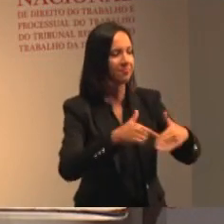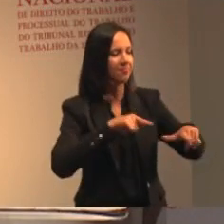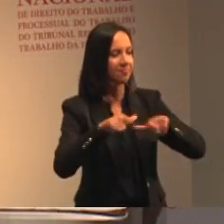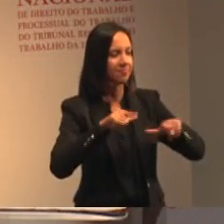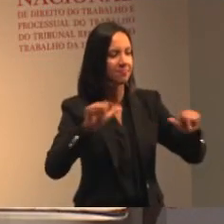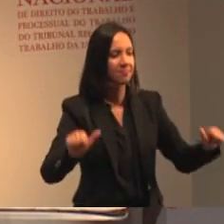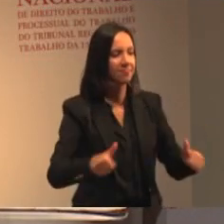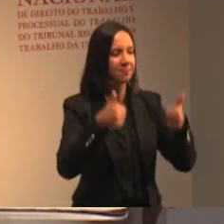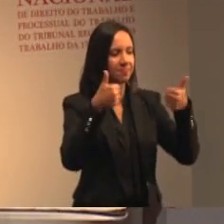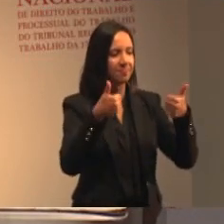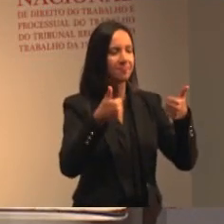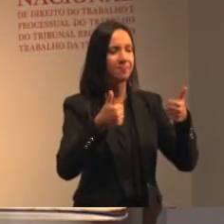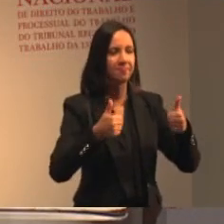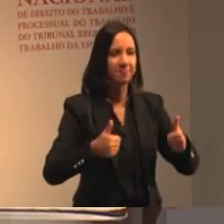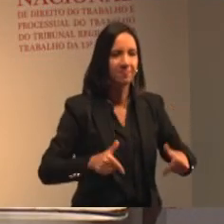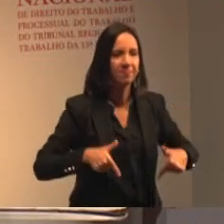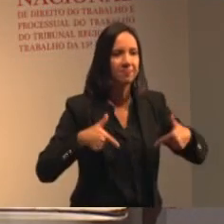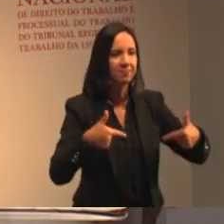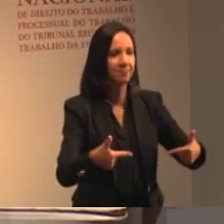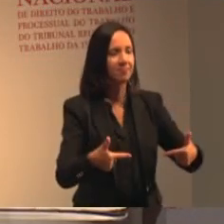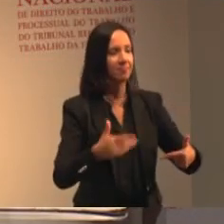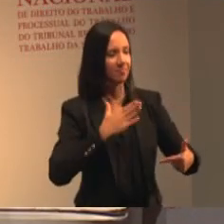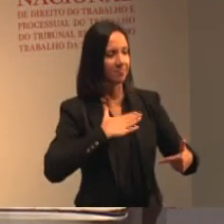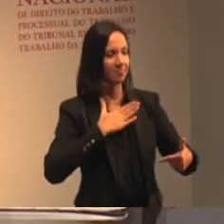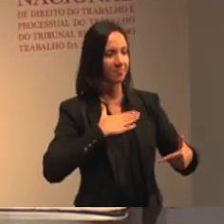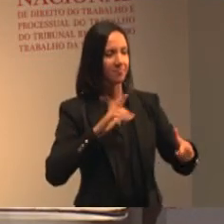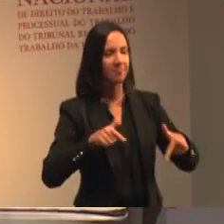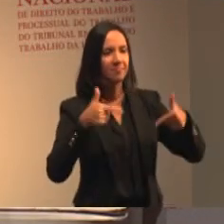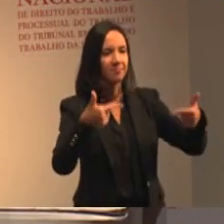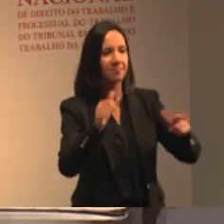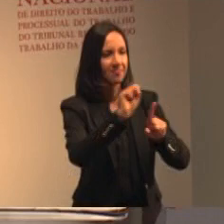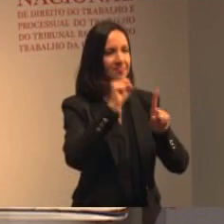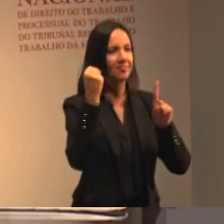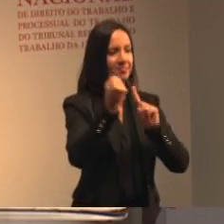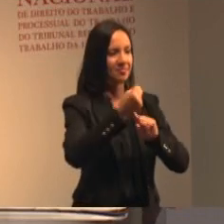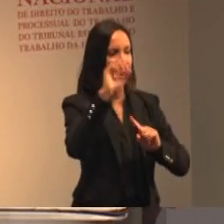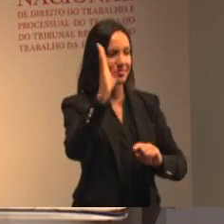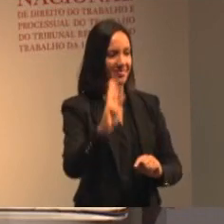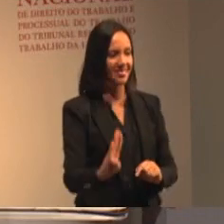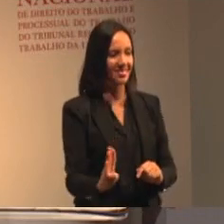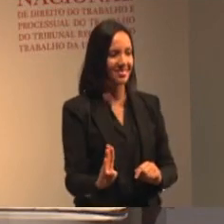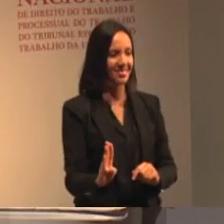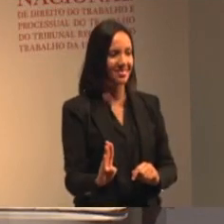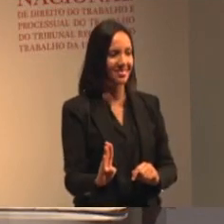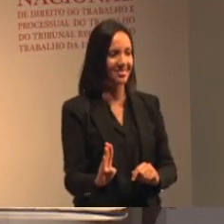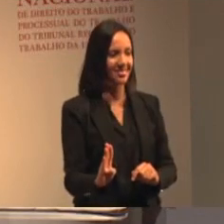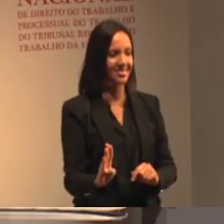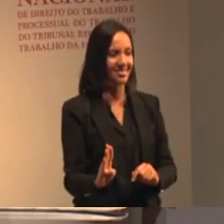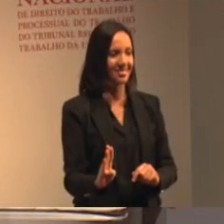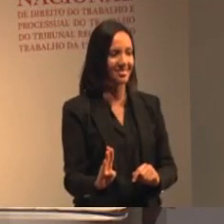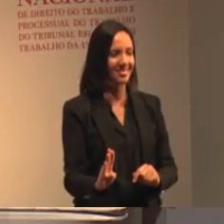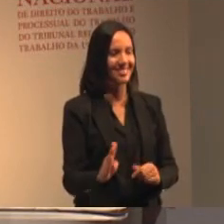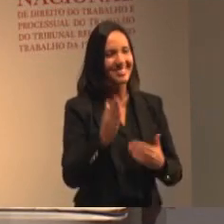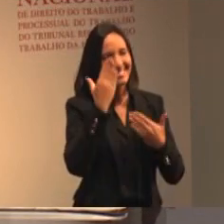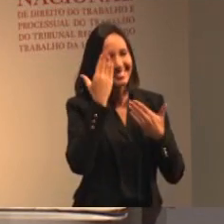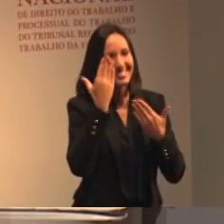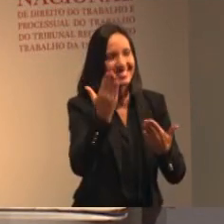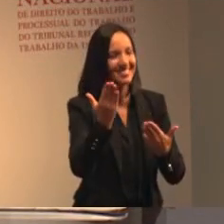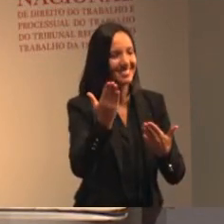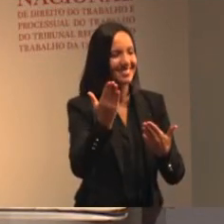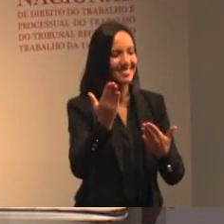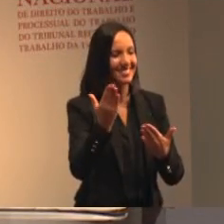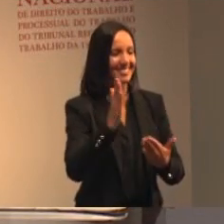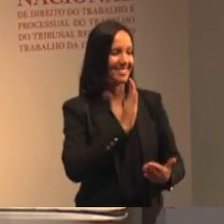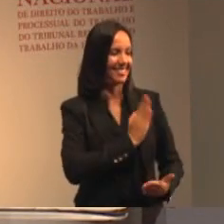aos melhores desempenhos para si e para a sociedade brasileira. O meu muito obrigada